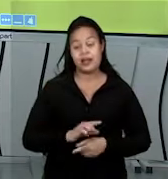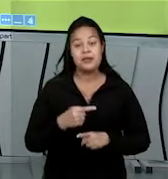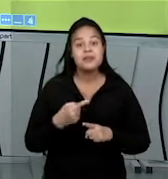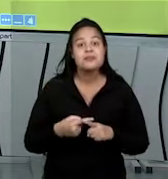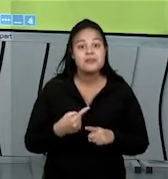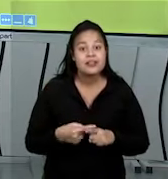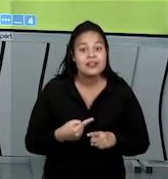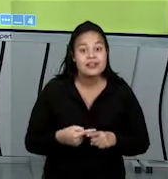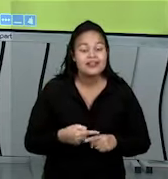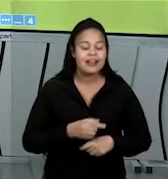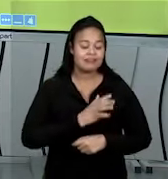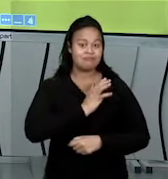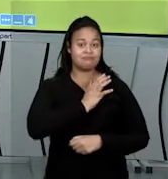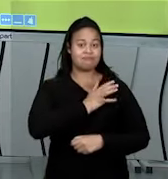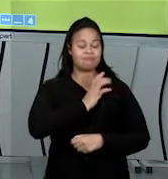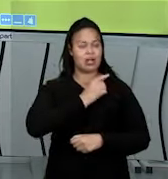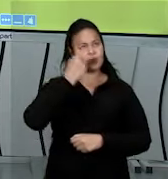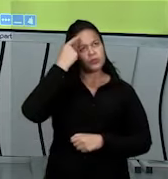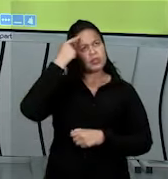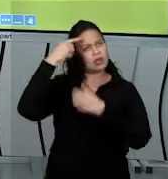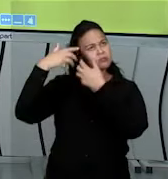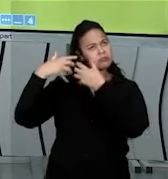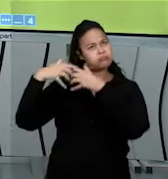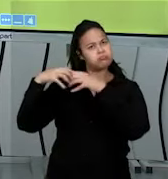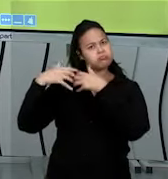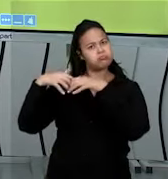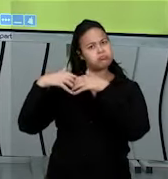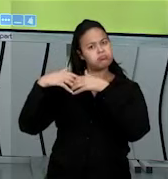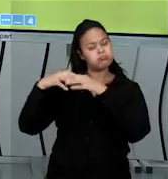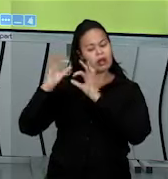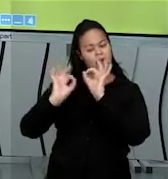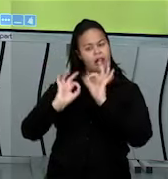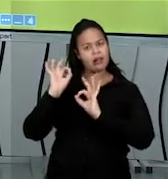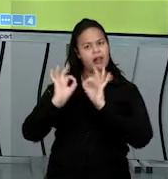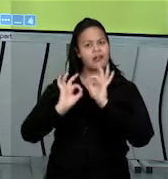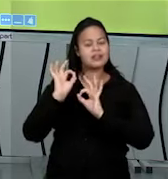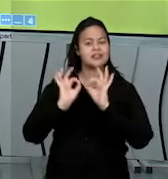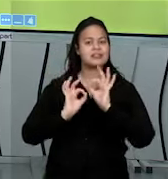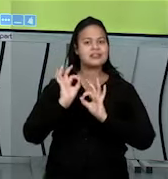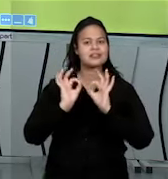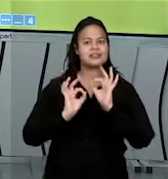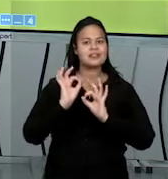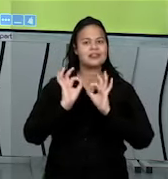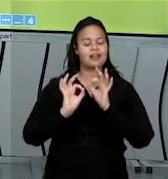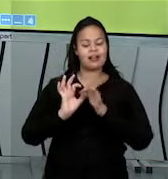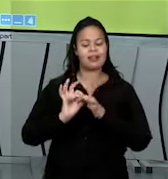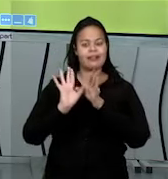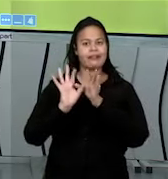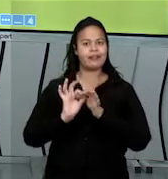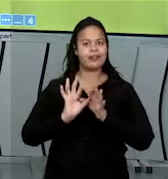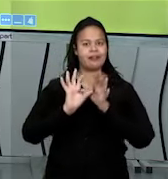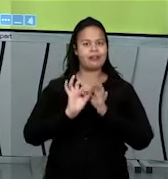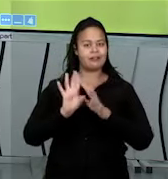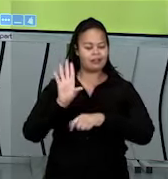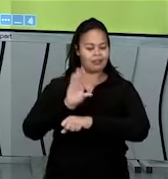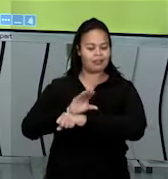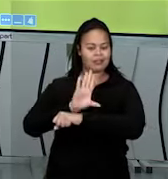uma parte do nosso cérebro, que vai coordenar esse movimento involuntário dos